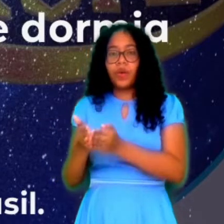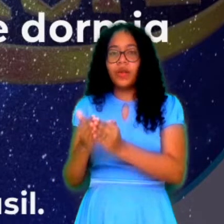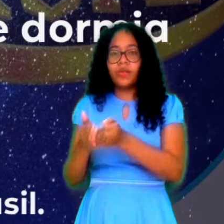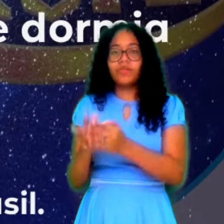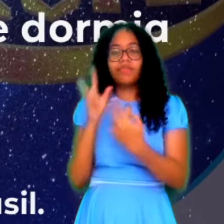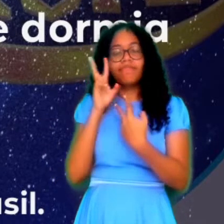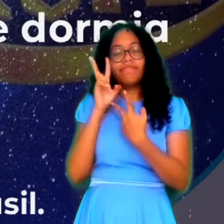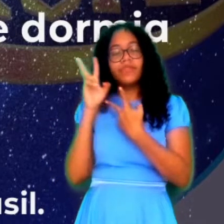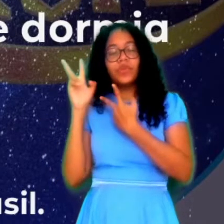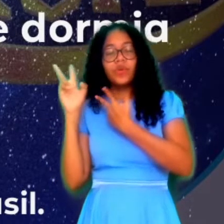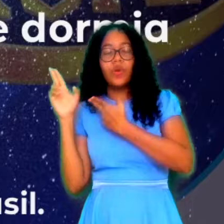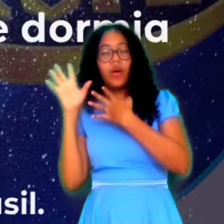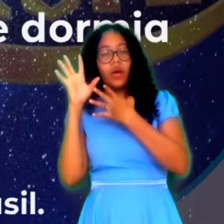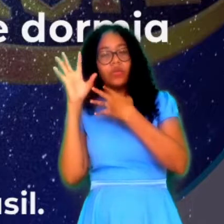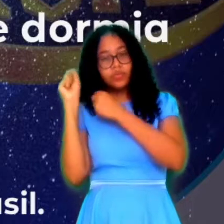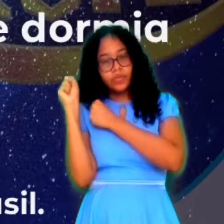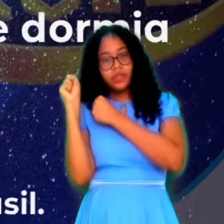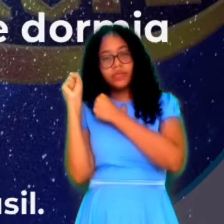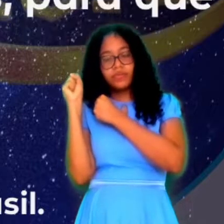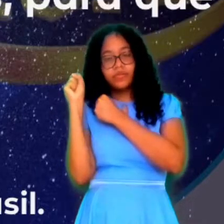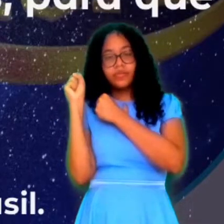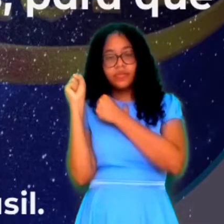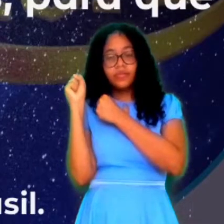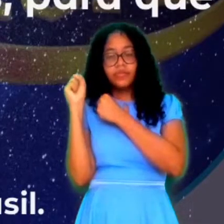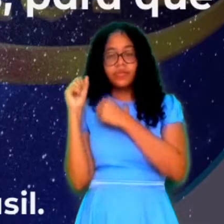dormia profundamente.